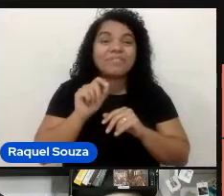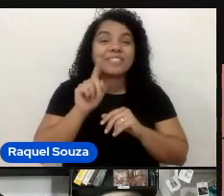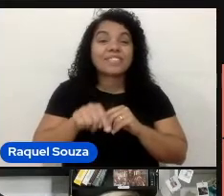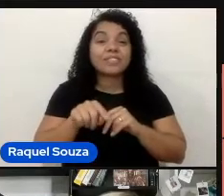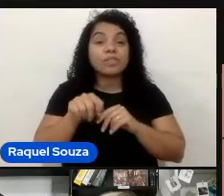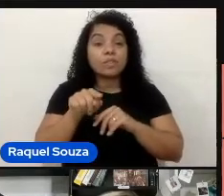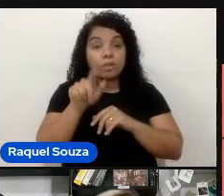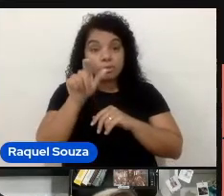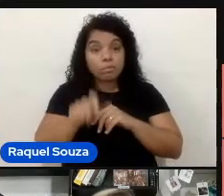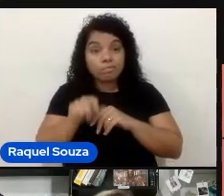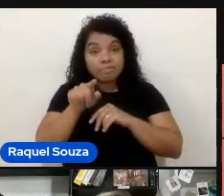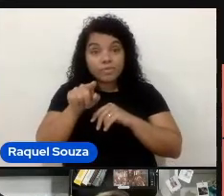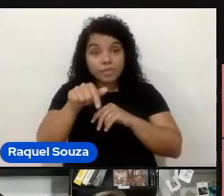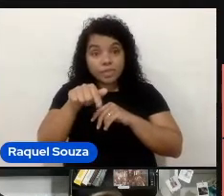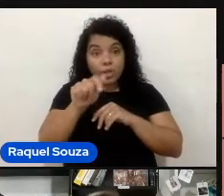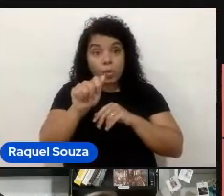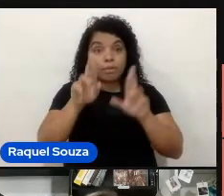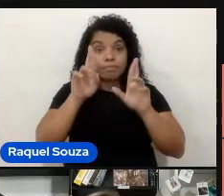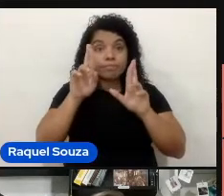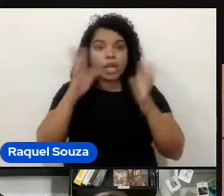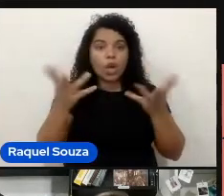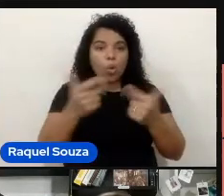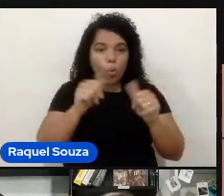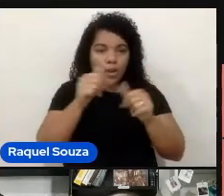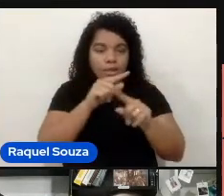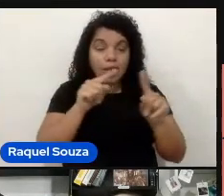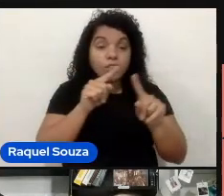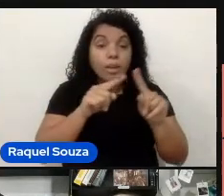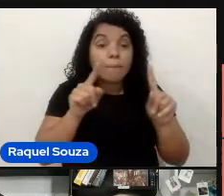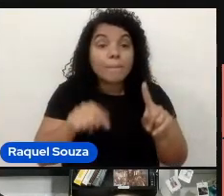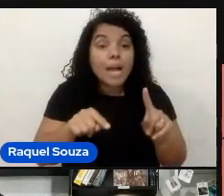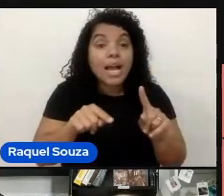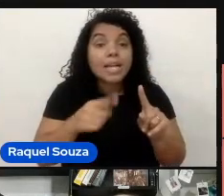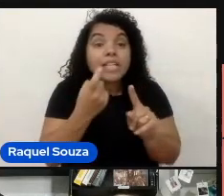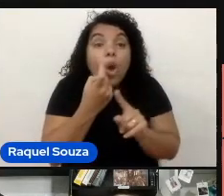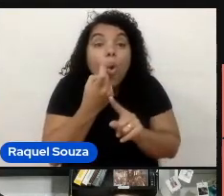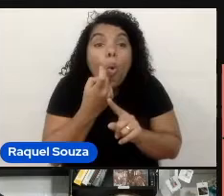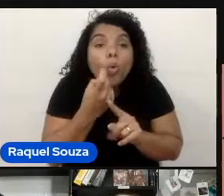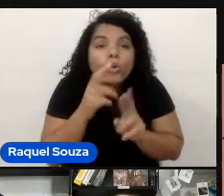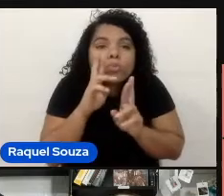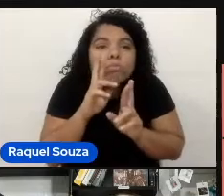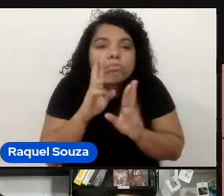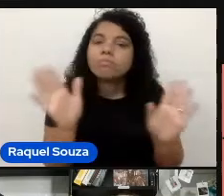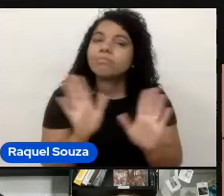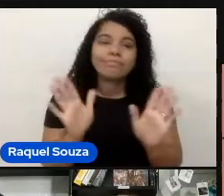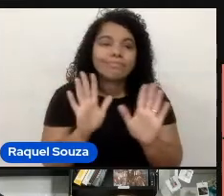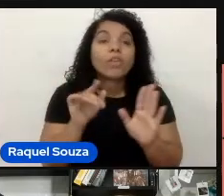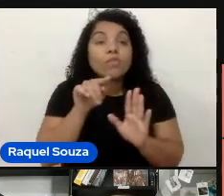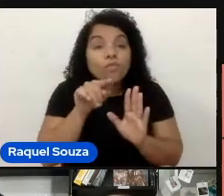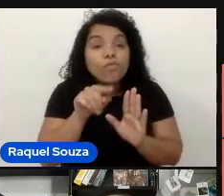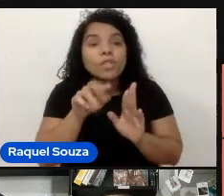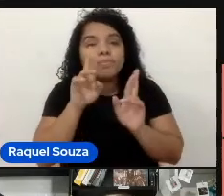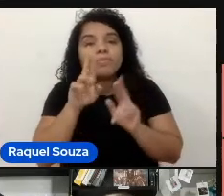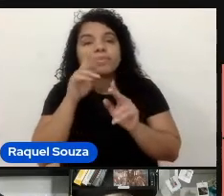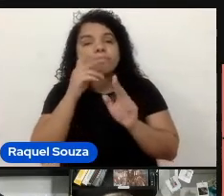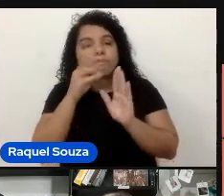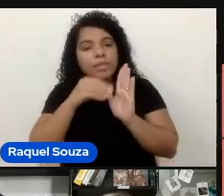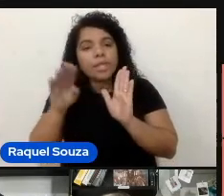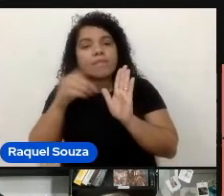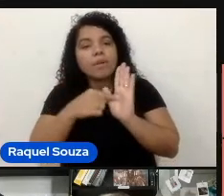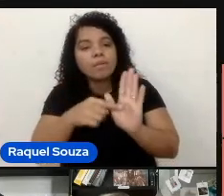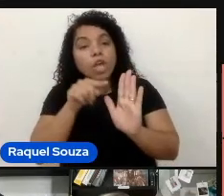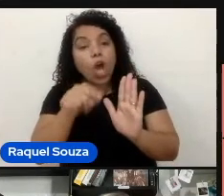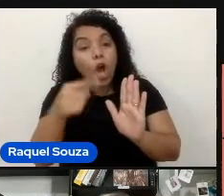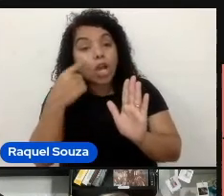responsável pela qualidade, mas não o único responsável. Você é o responsável por levar e falar assim, a gente está aqui